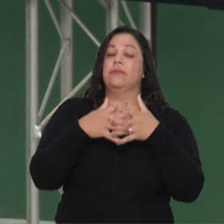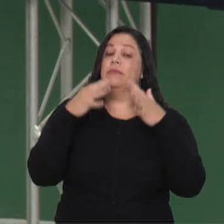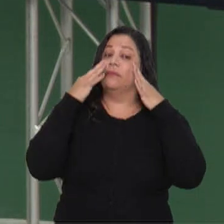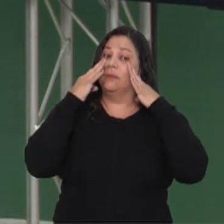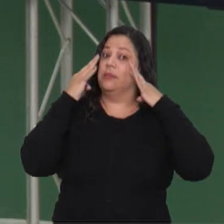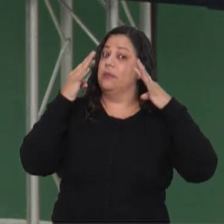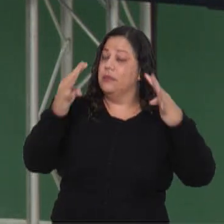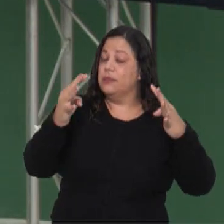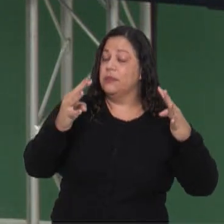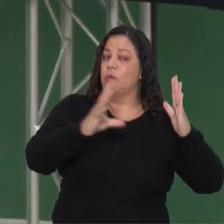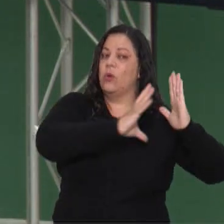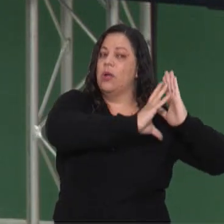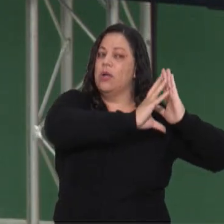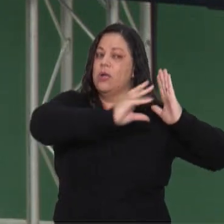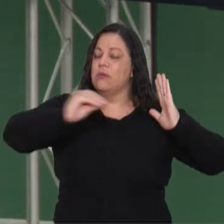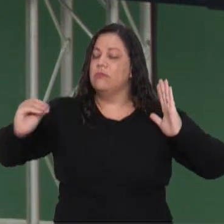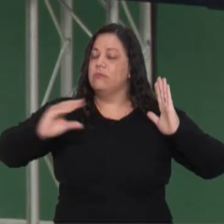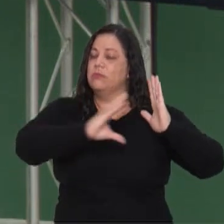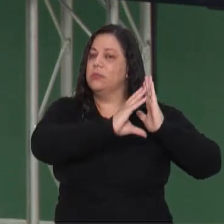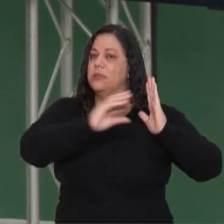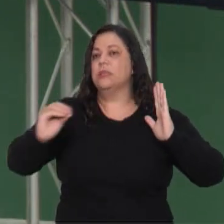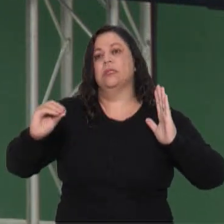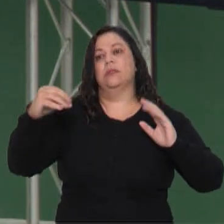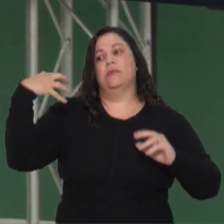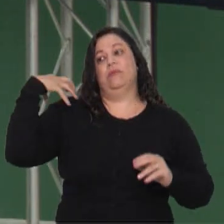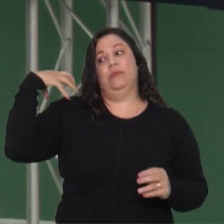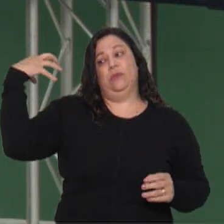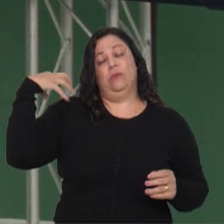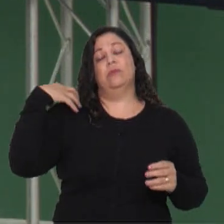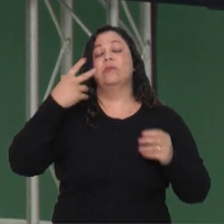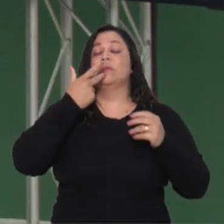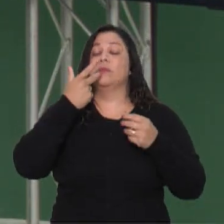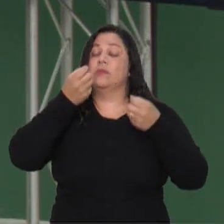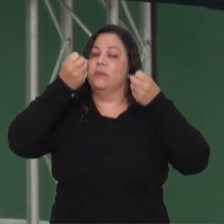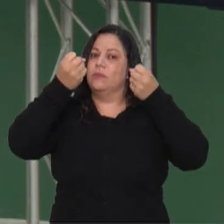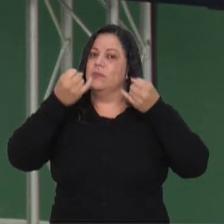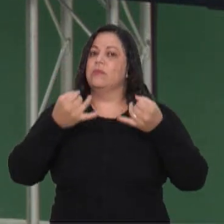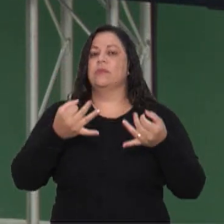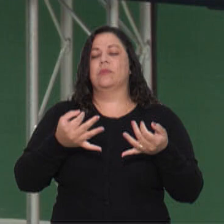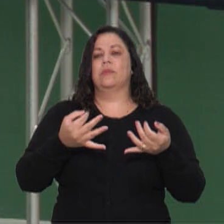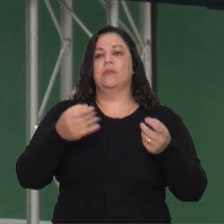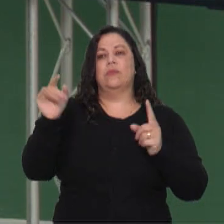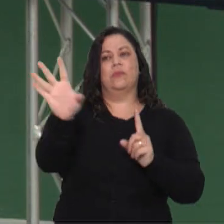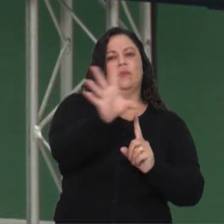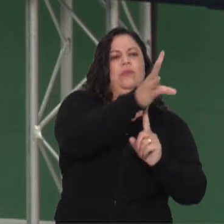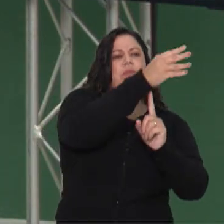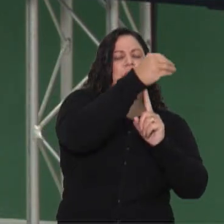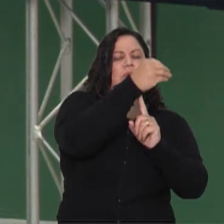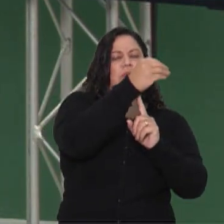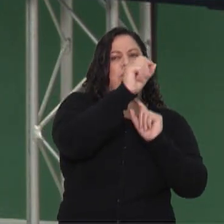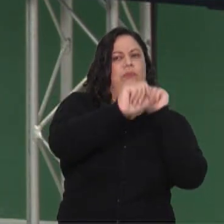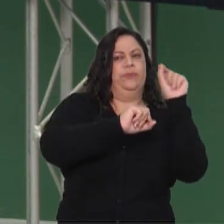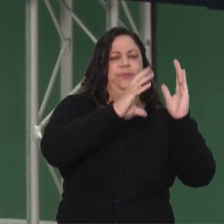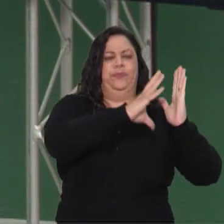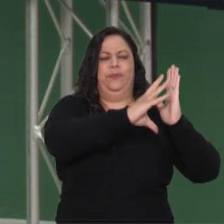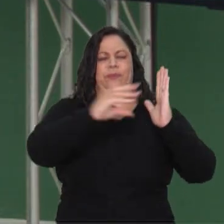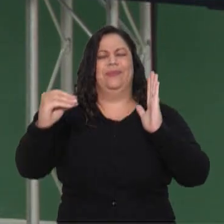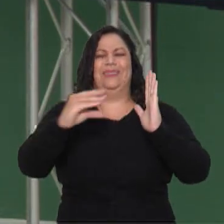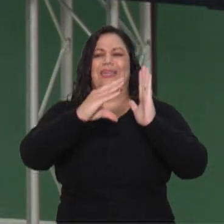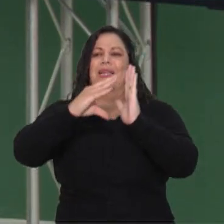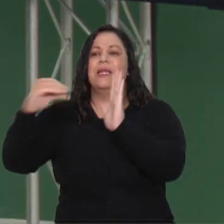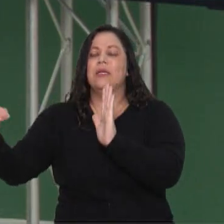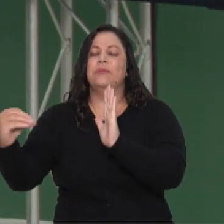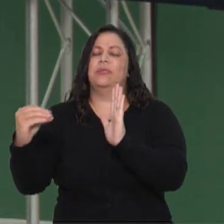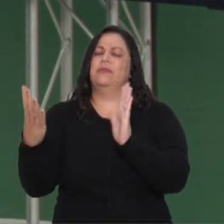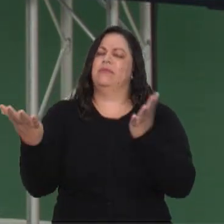mimesis, é como o Platão olha a obra de arte. A obra de arte de Platão, o quê? É imitação da